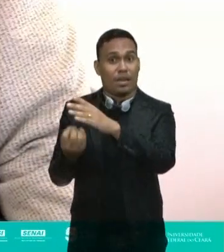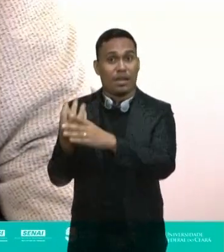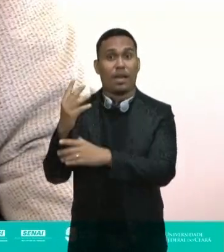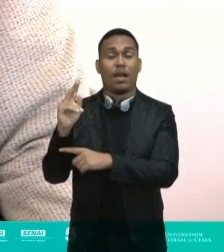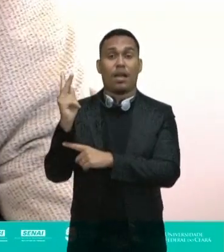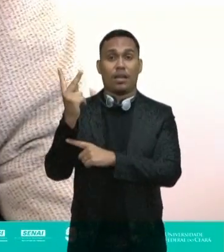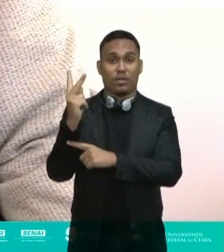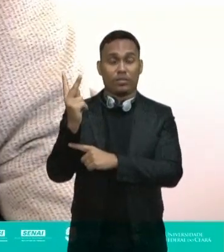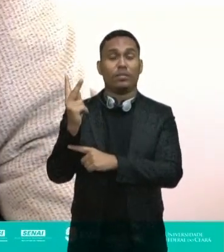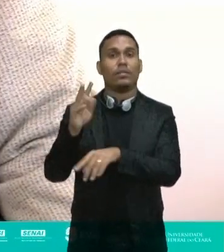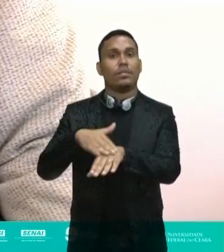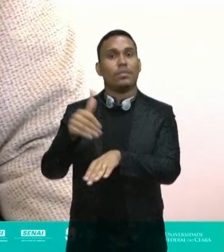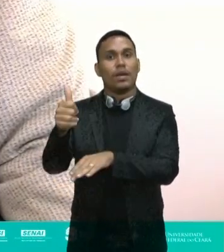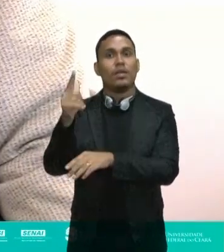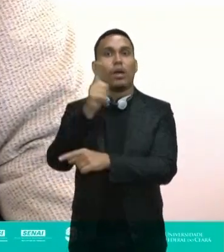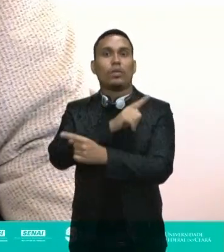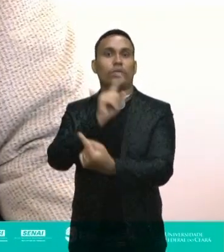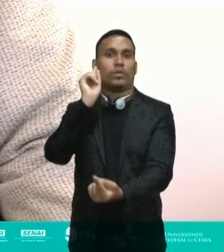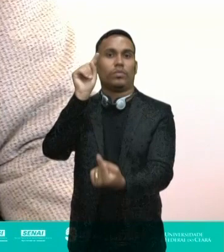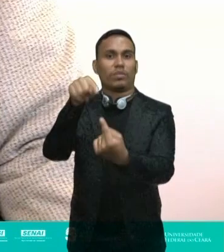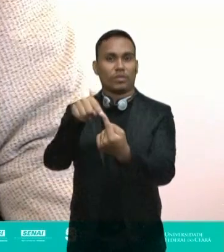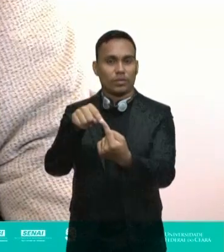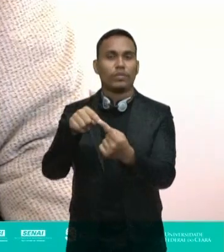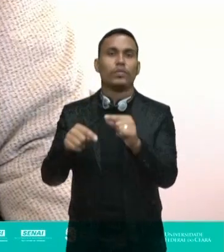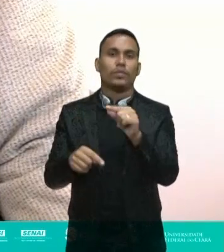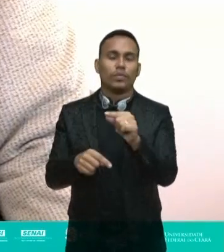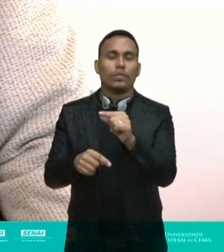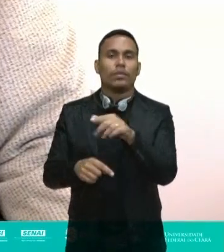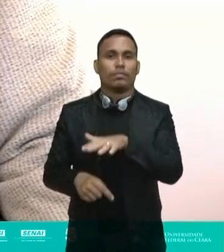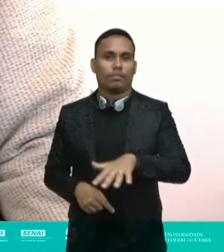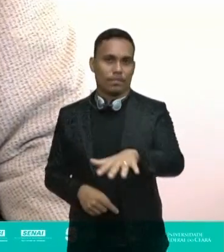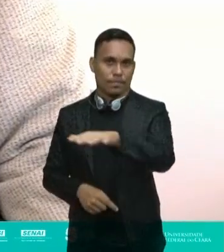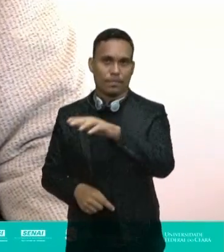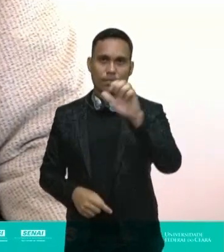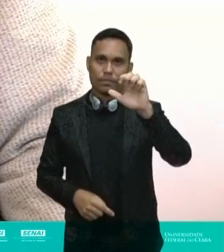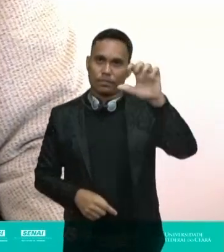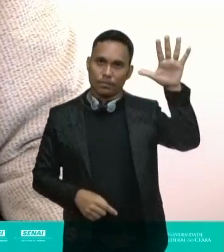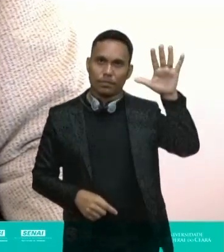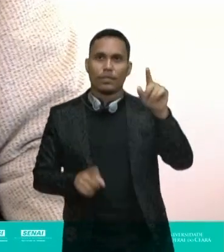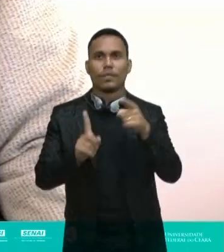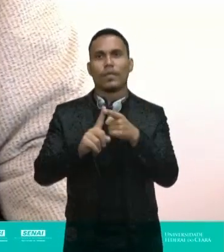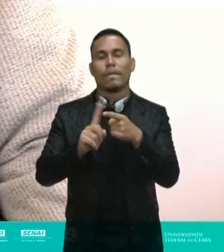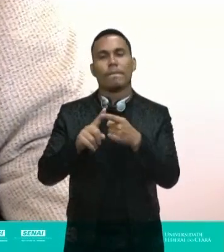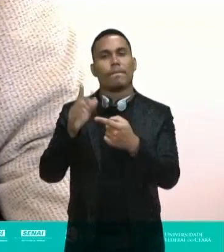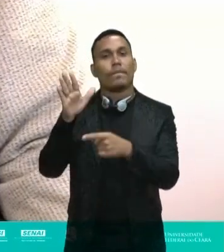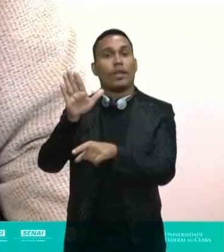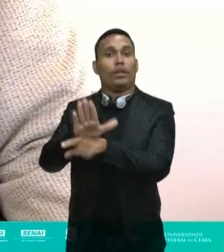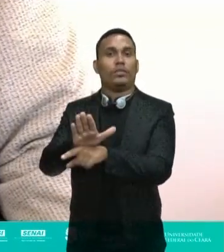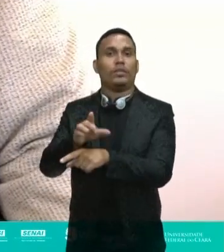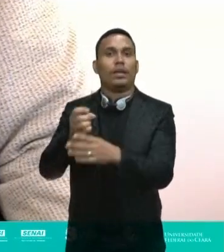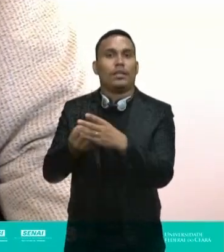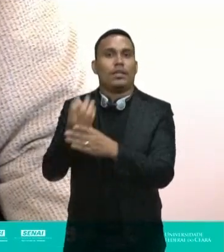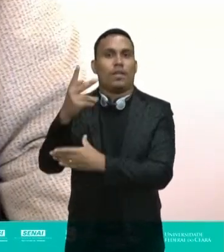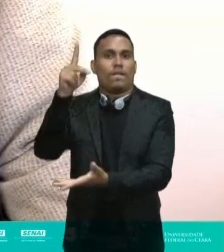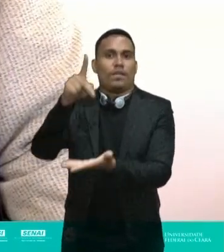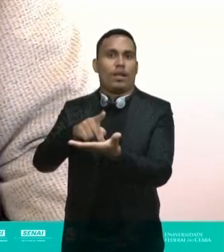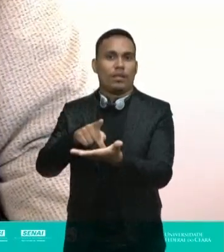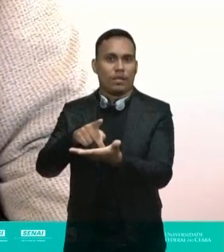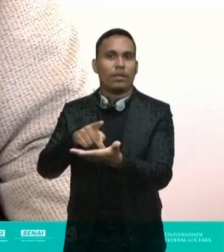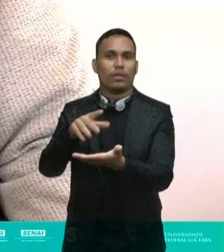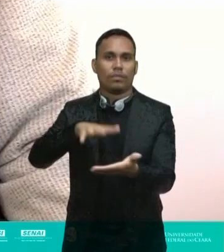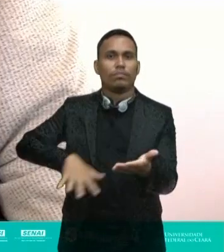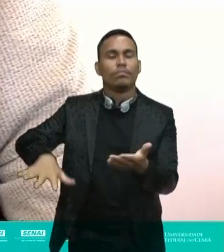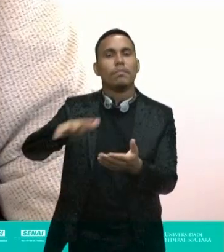forma a melhor cumprir os objetivos de descarbonização da Europa e ajudar a criar um verdadeiro mercado